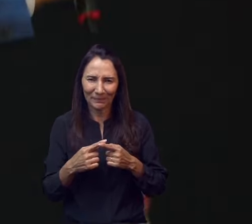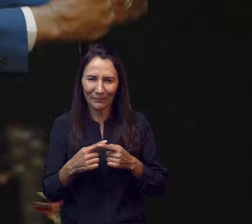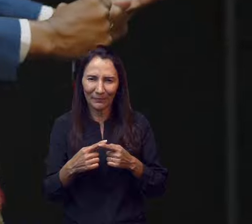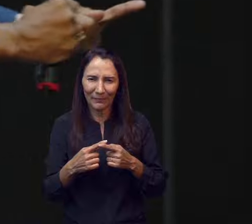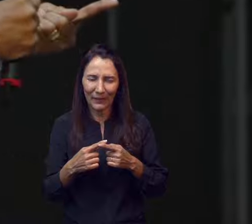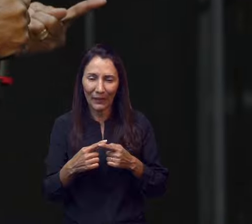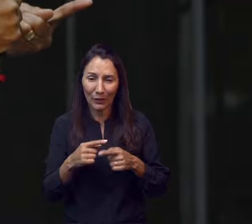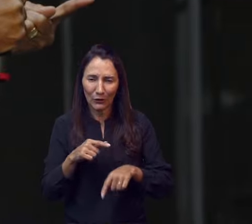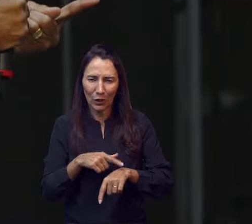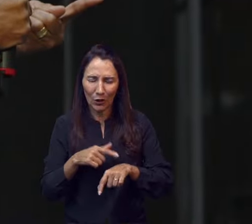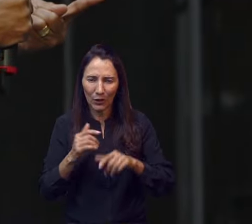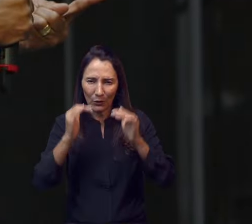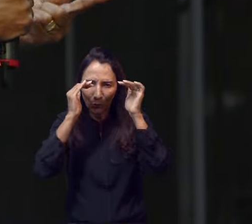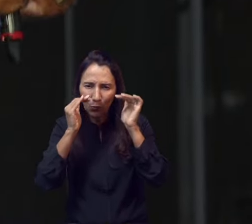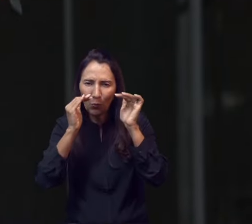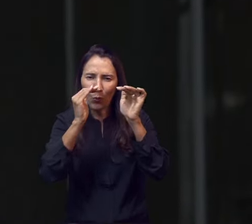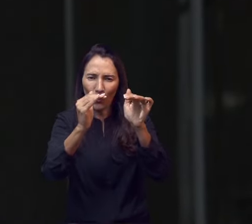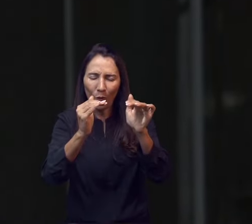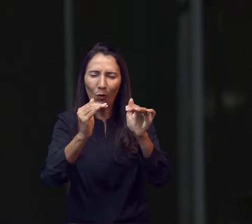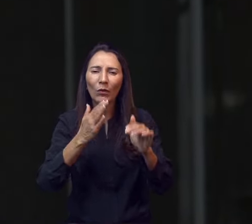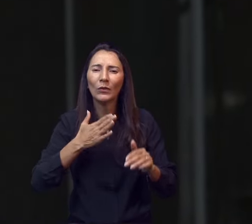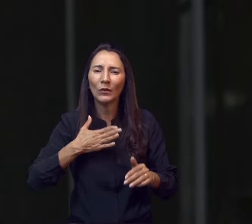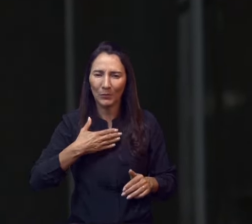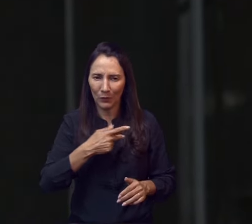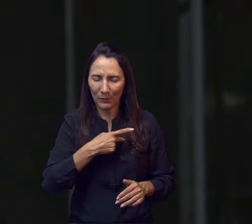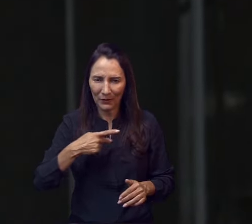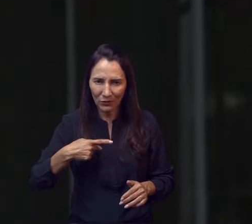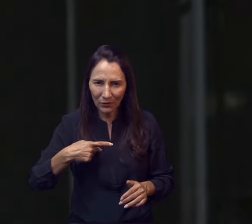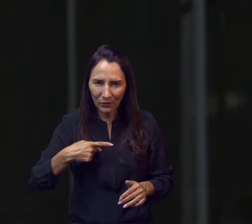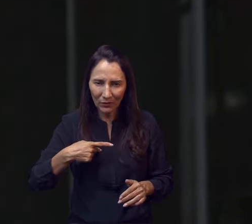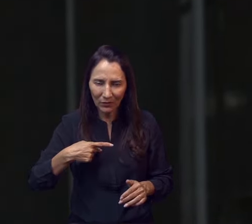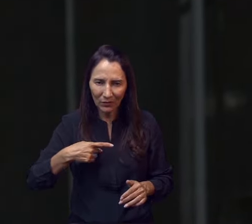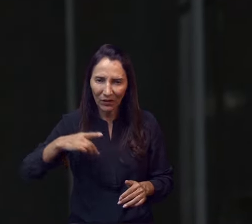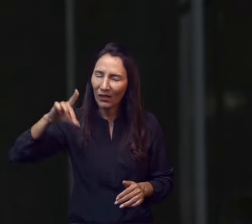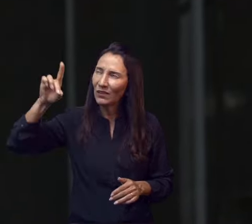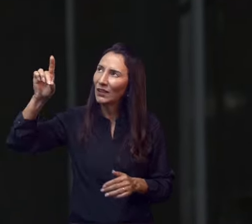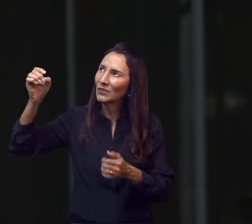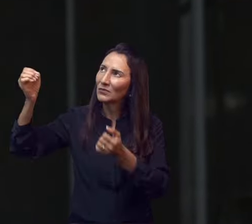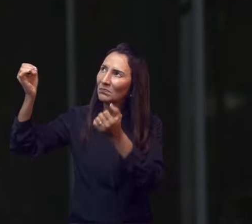há um ralo ela volta para mim multiplicada